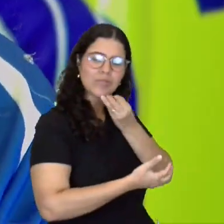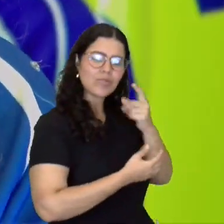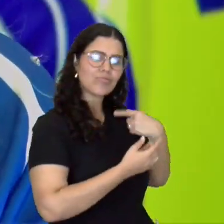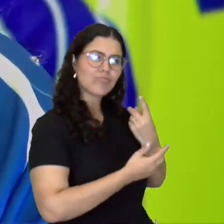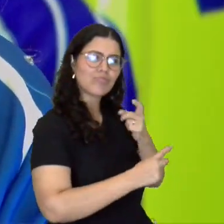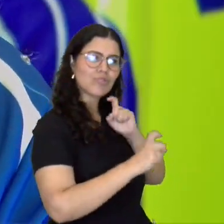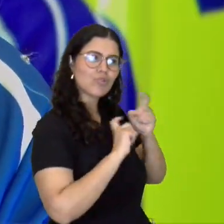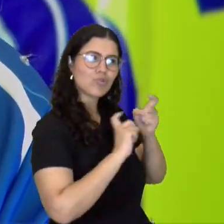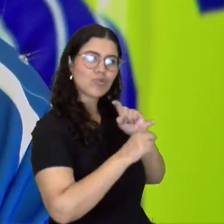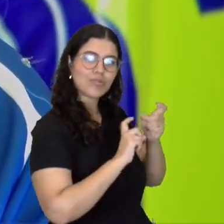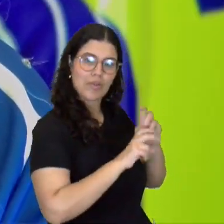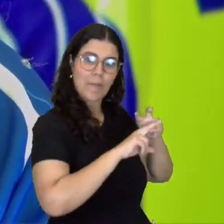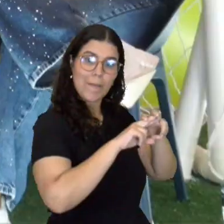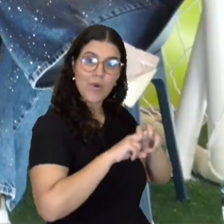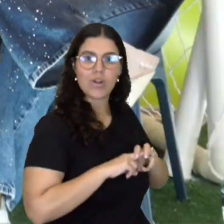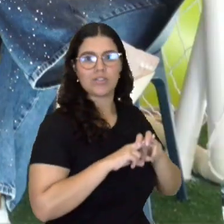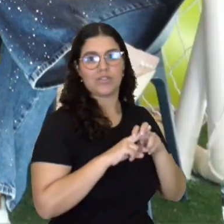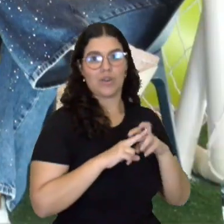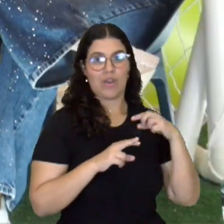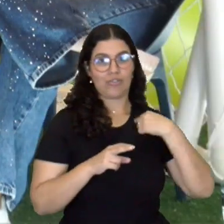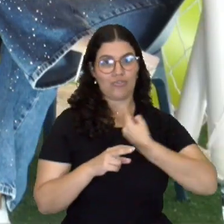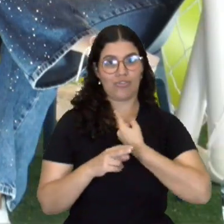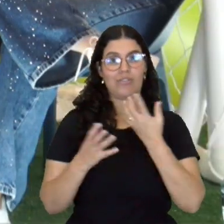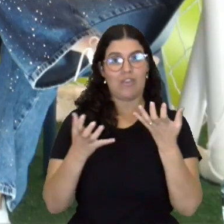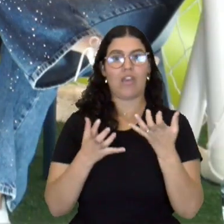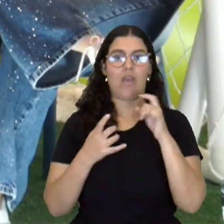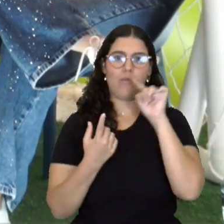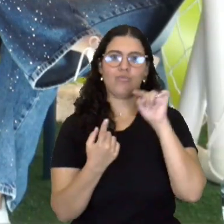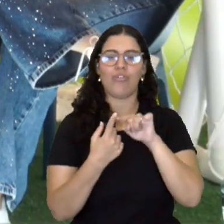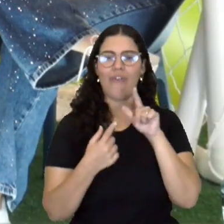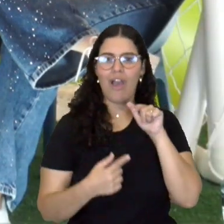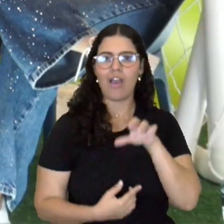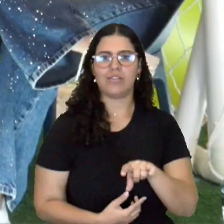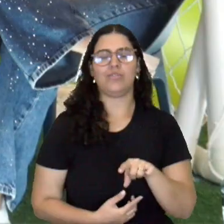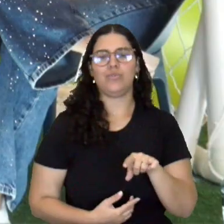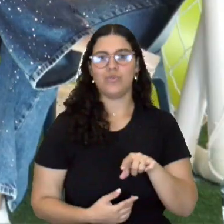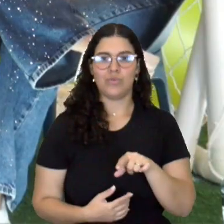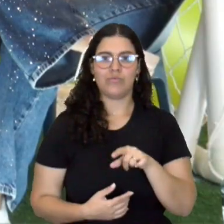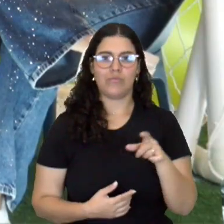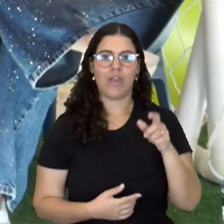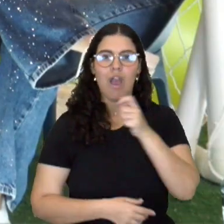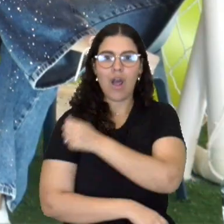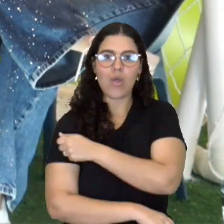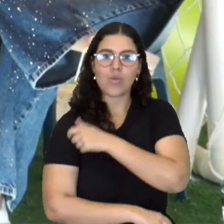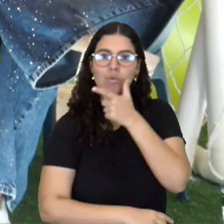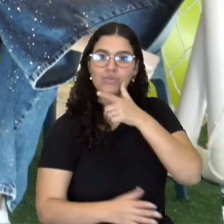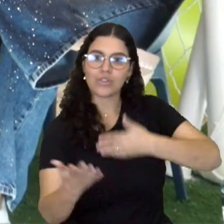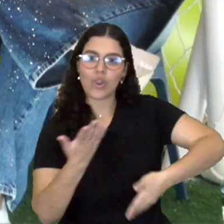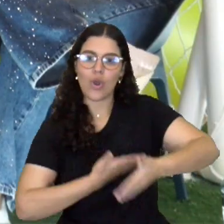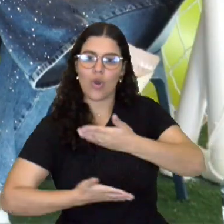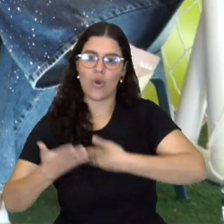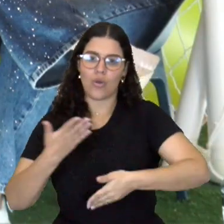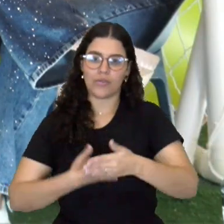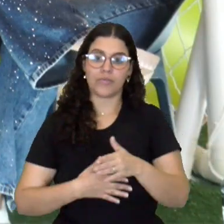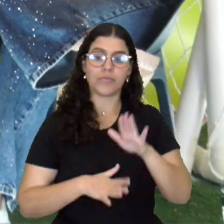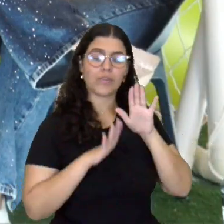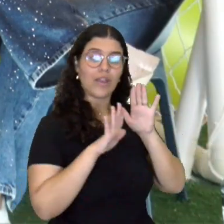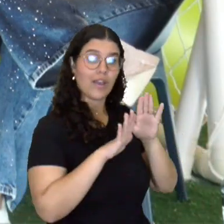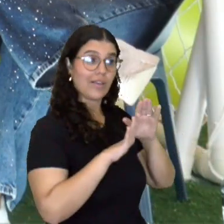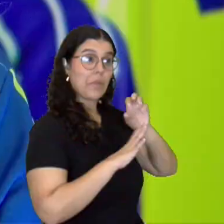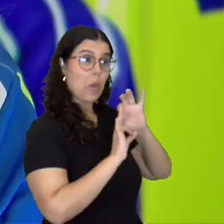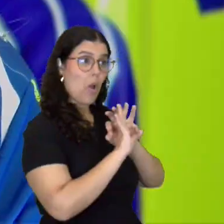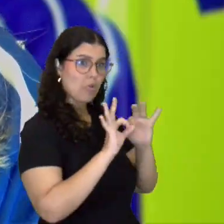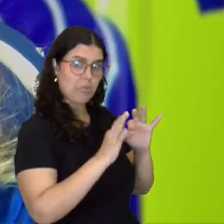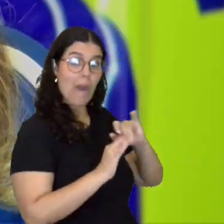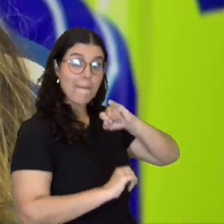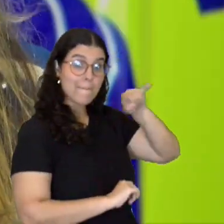esses momentos de integração com os estudantes. Não, perfeito. Puxando já esse ponto que você falou, quais são as modalidades e competições que a gente tem aqui no festival?